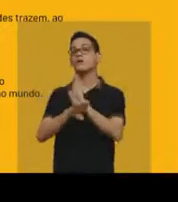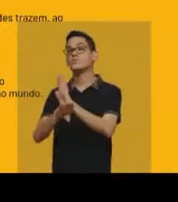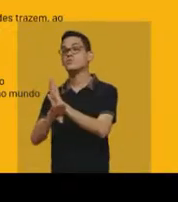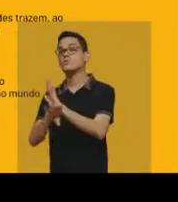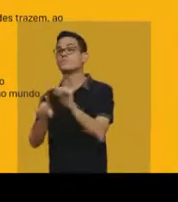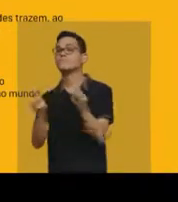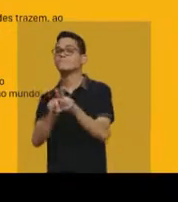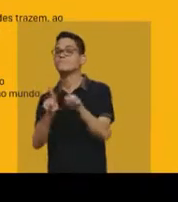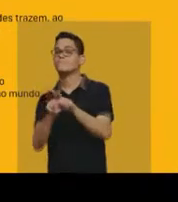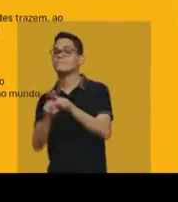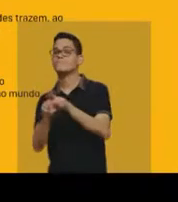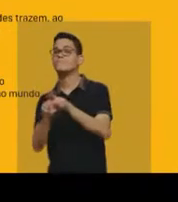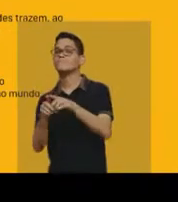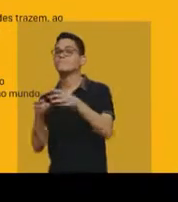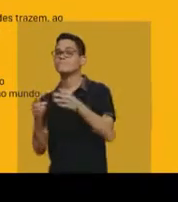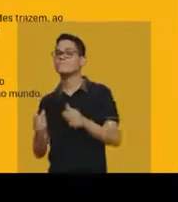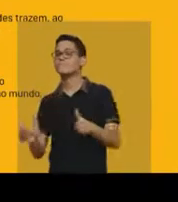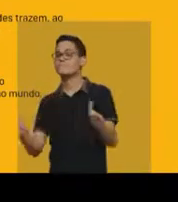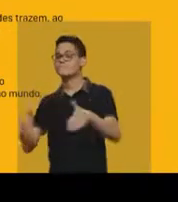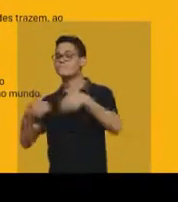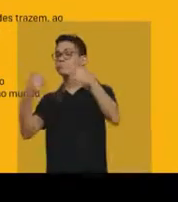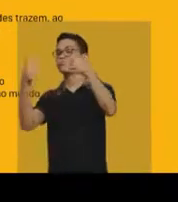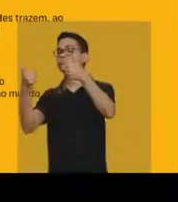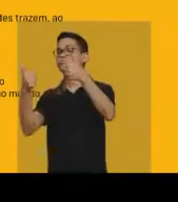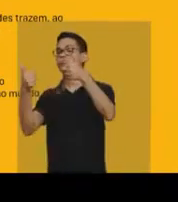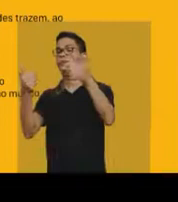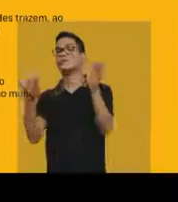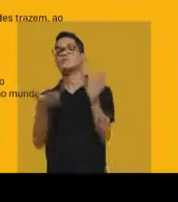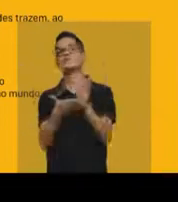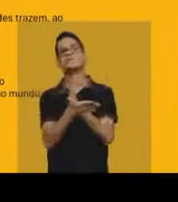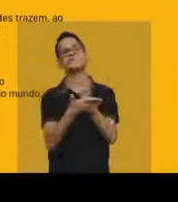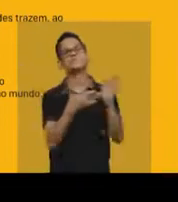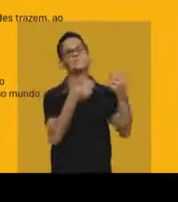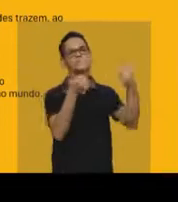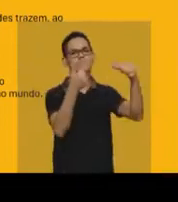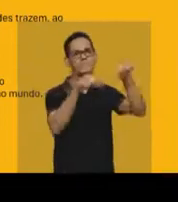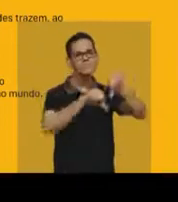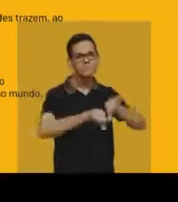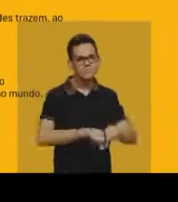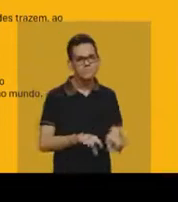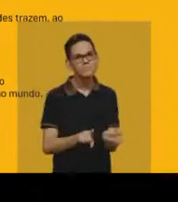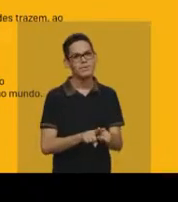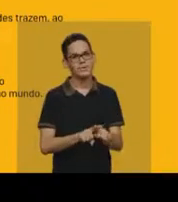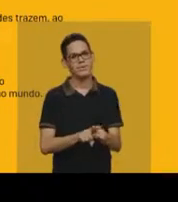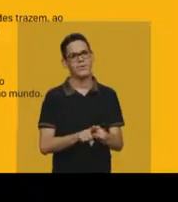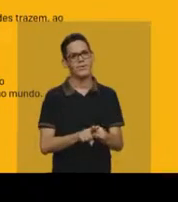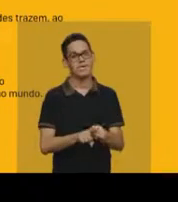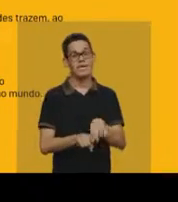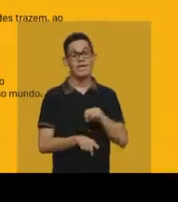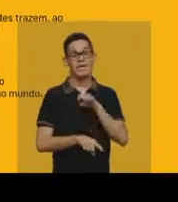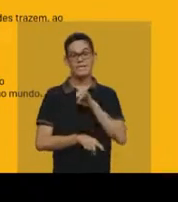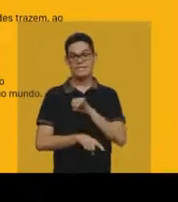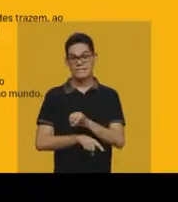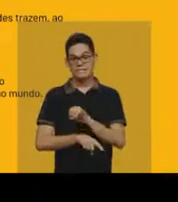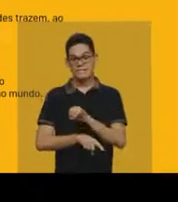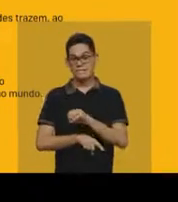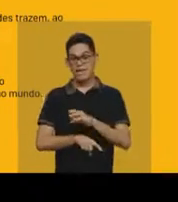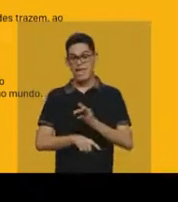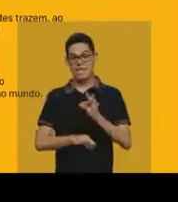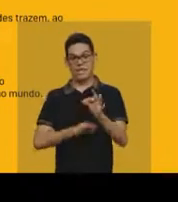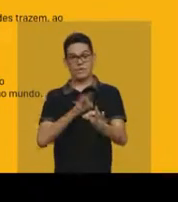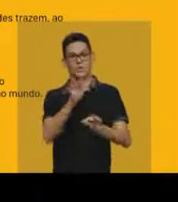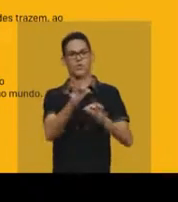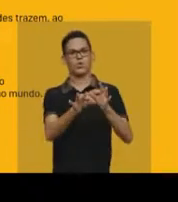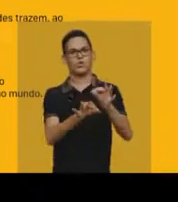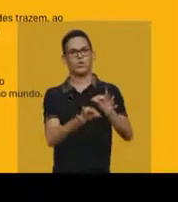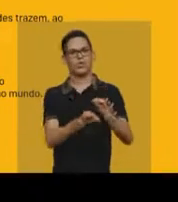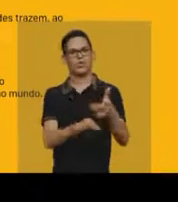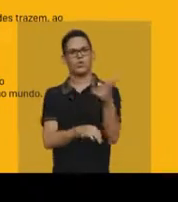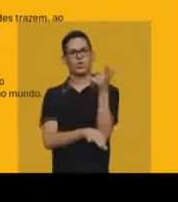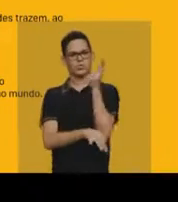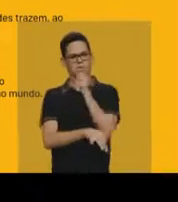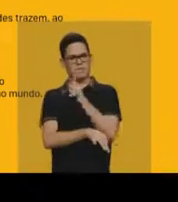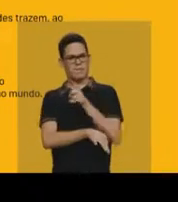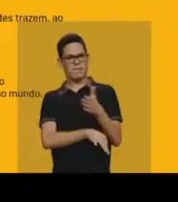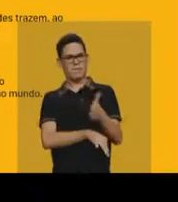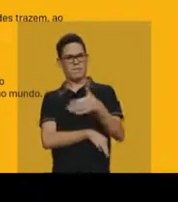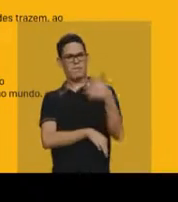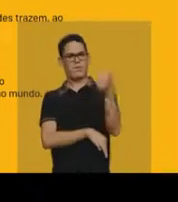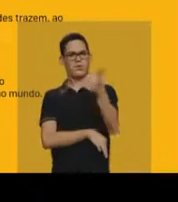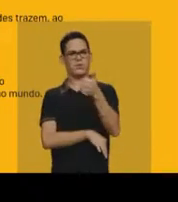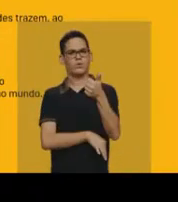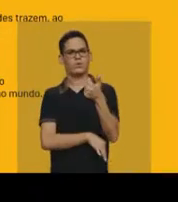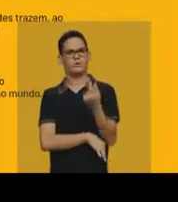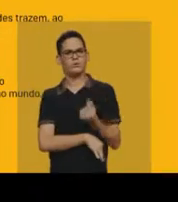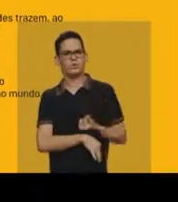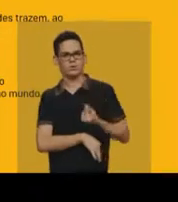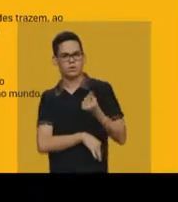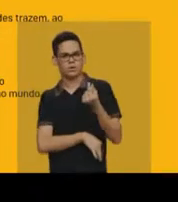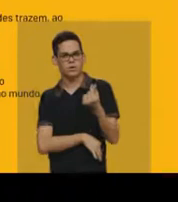país. Se, por um lado, a modernização da agropecuária gera mais divisas, gera mais impostos,